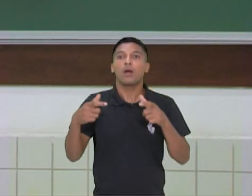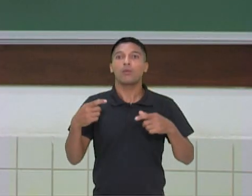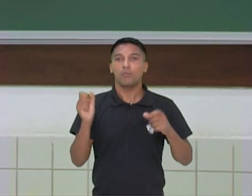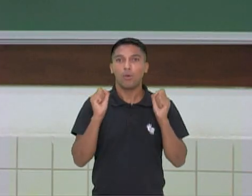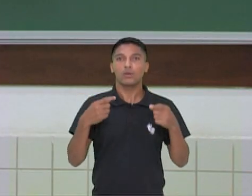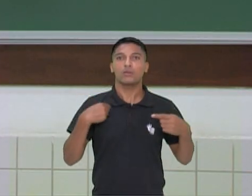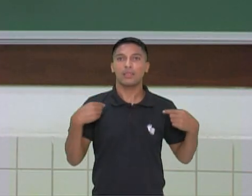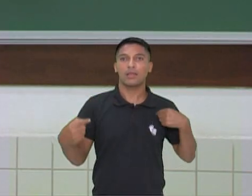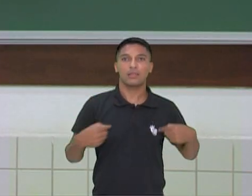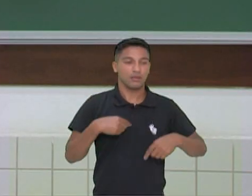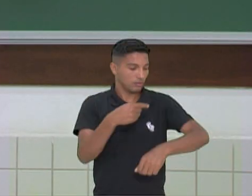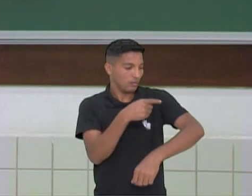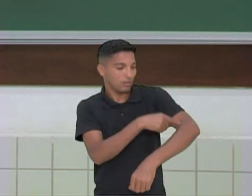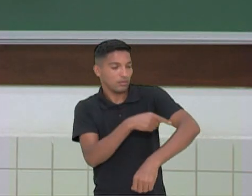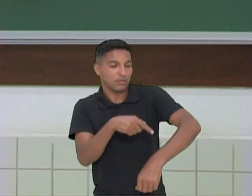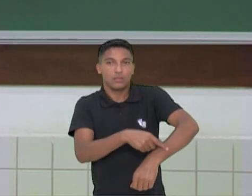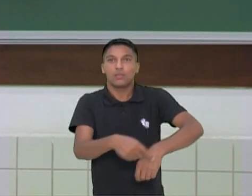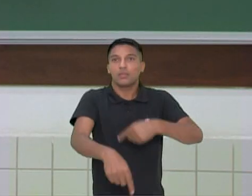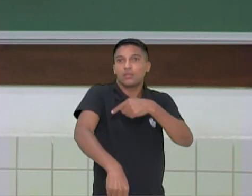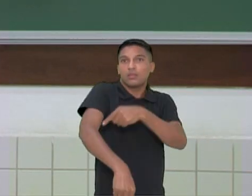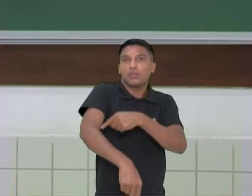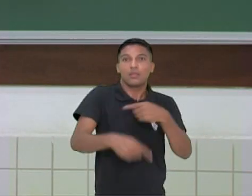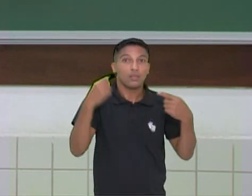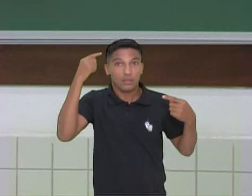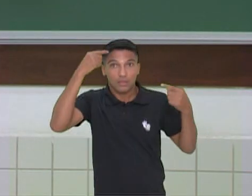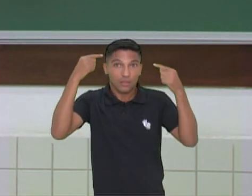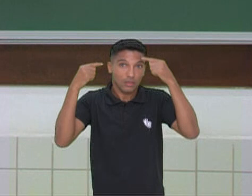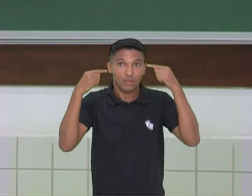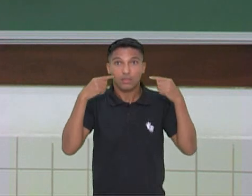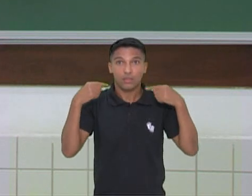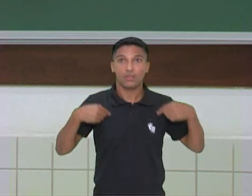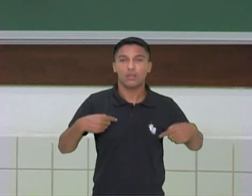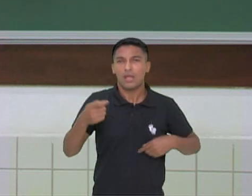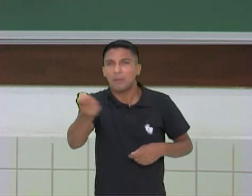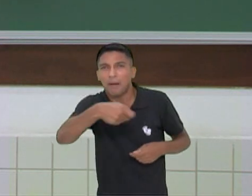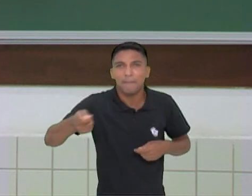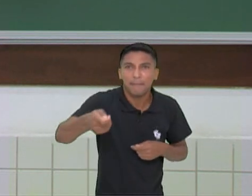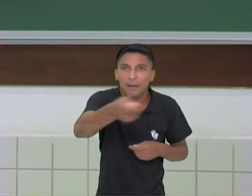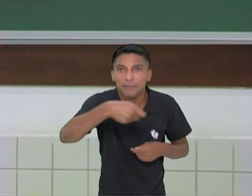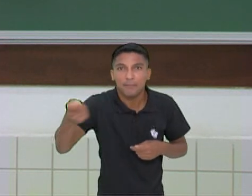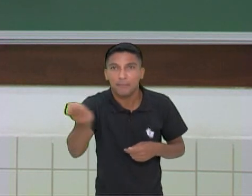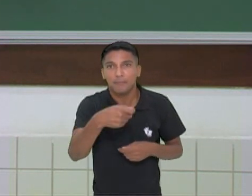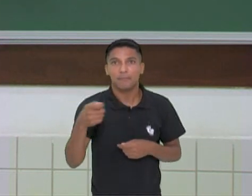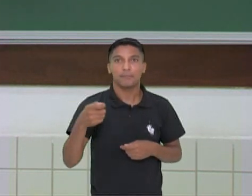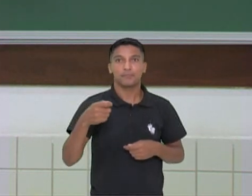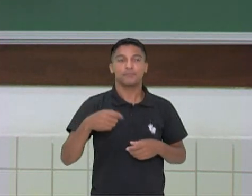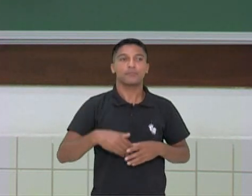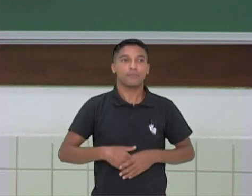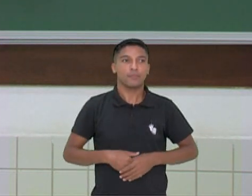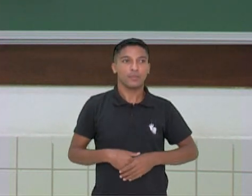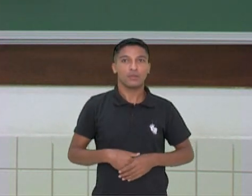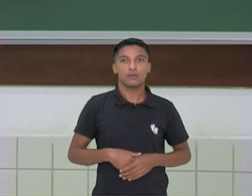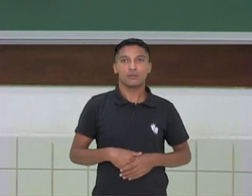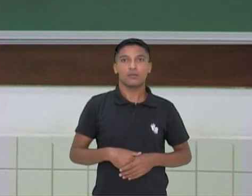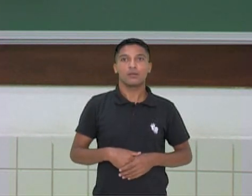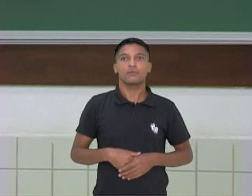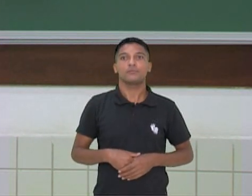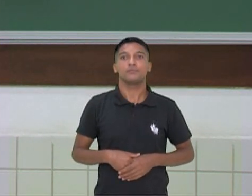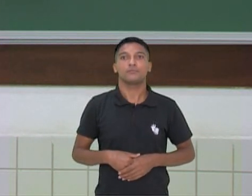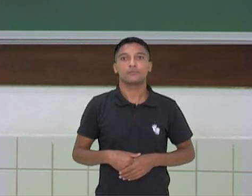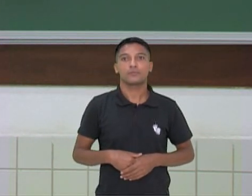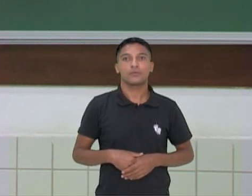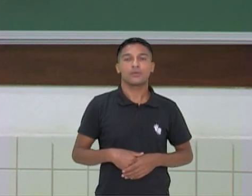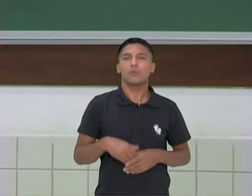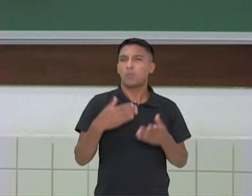sou tocado vai contar ponto para os dois né então a espada é a arma que